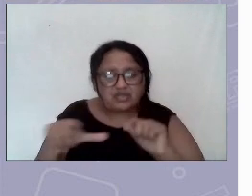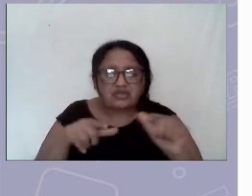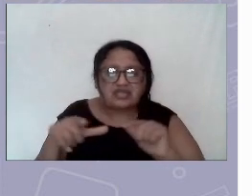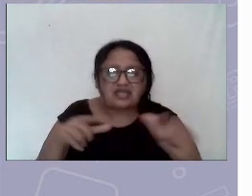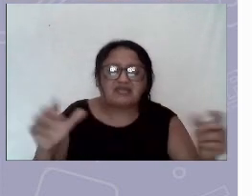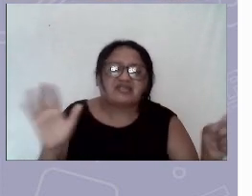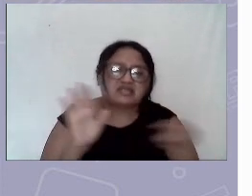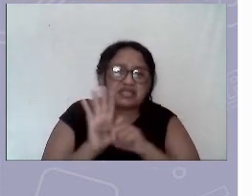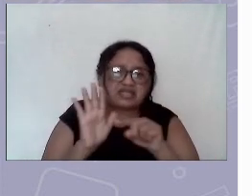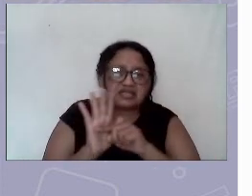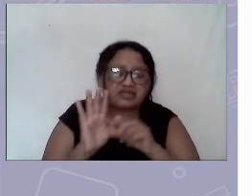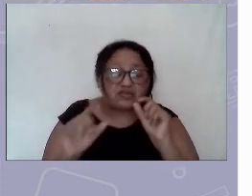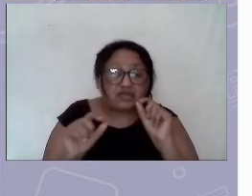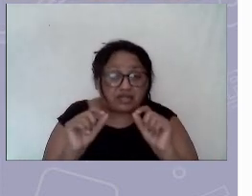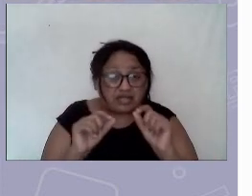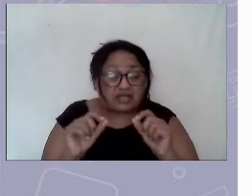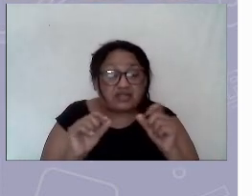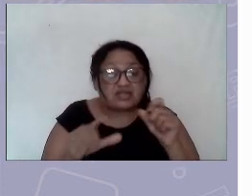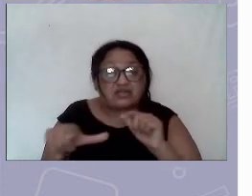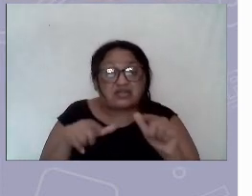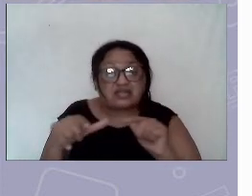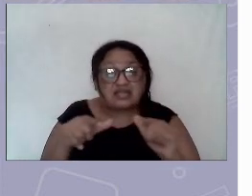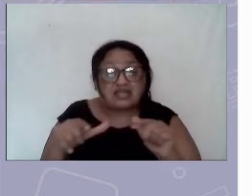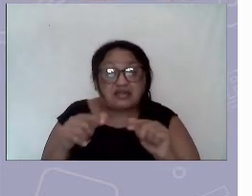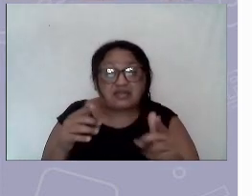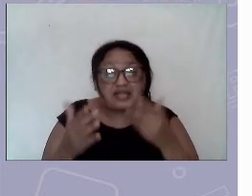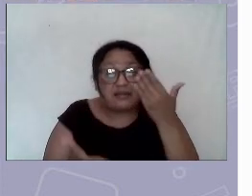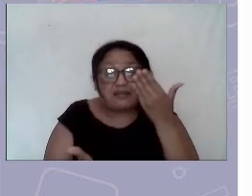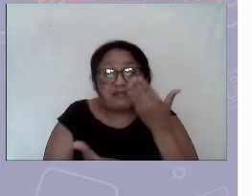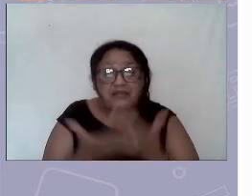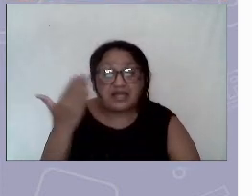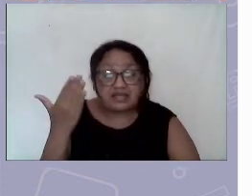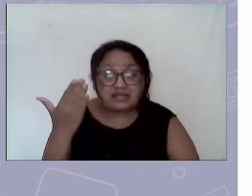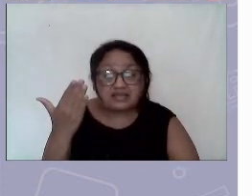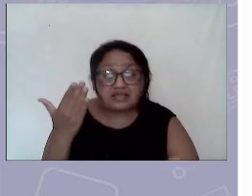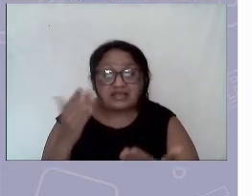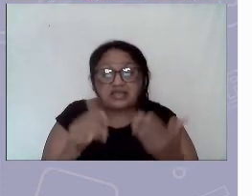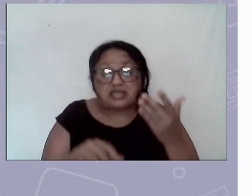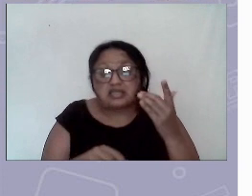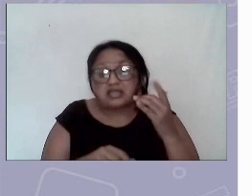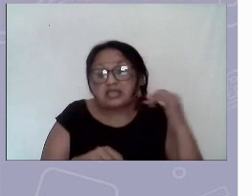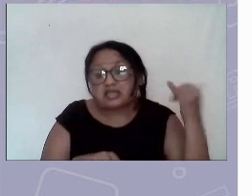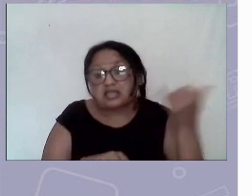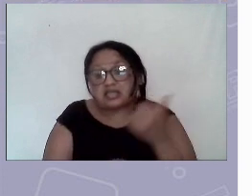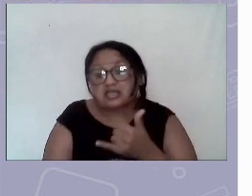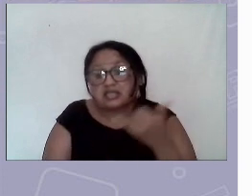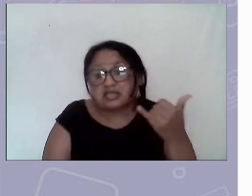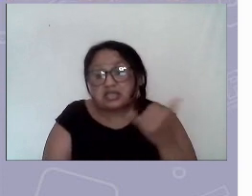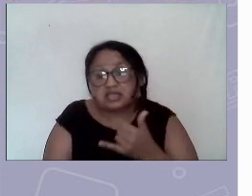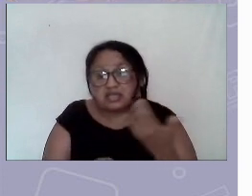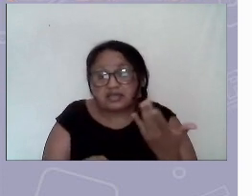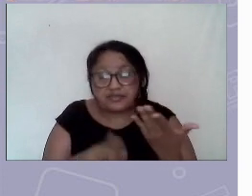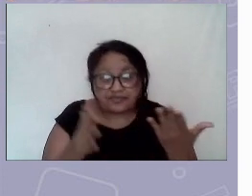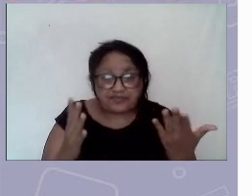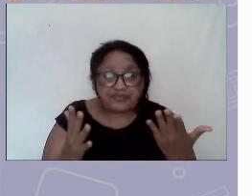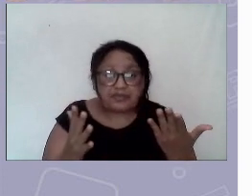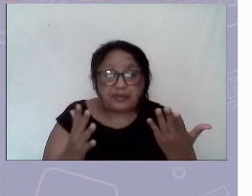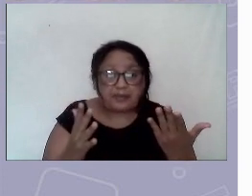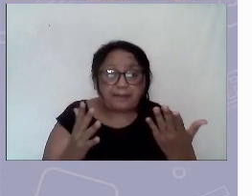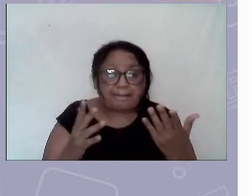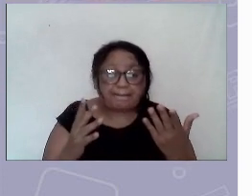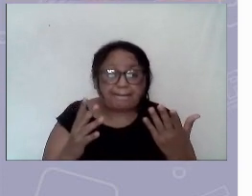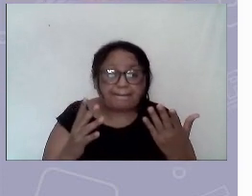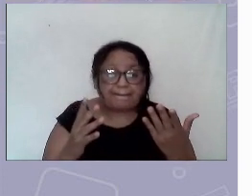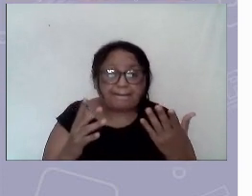negativo vai ser um trabalho que indica uma perda de energia mecânica é só você imaginar você tem uma superfície com atrito você pega um